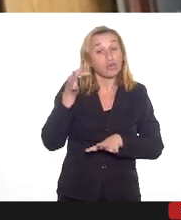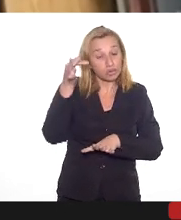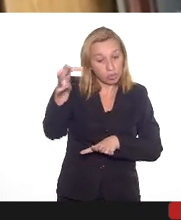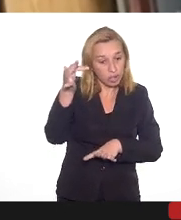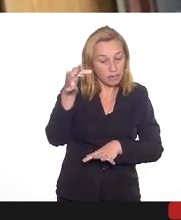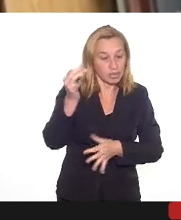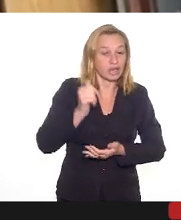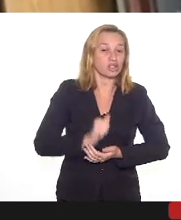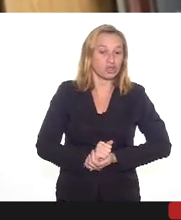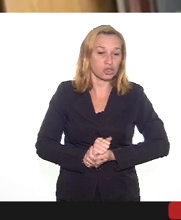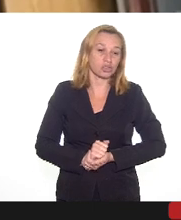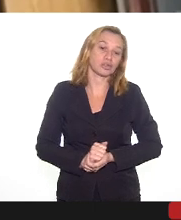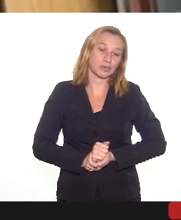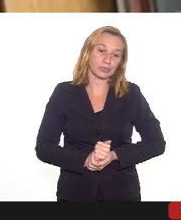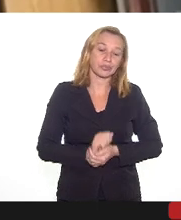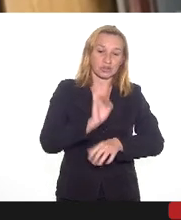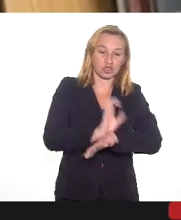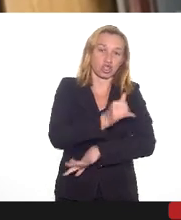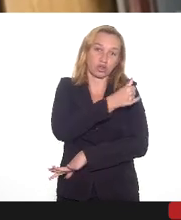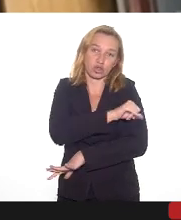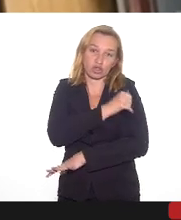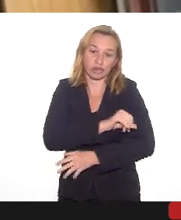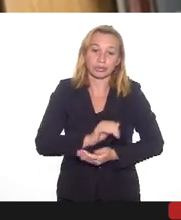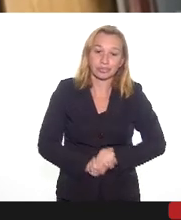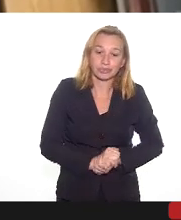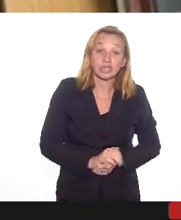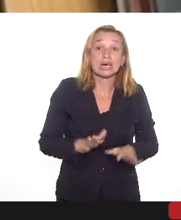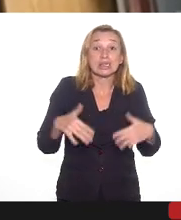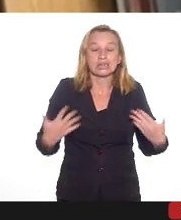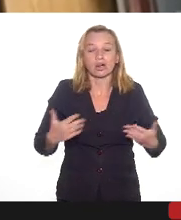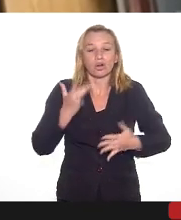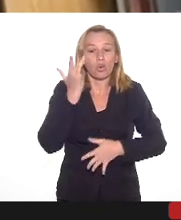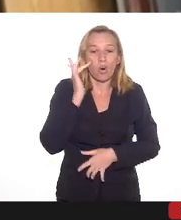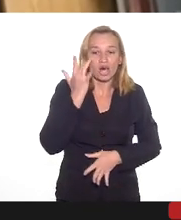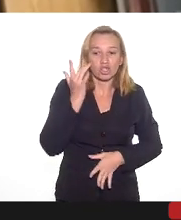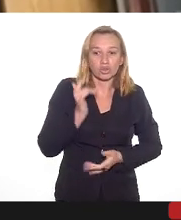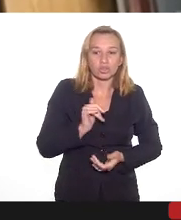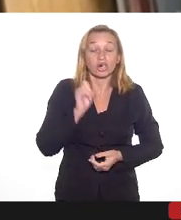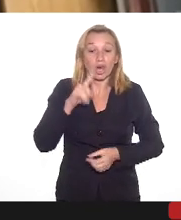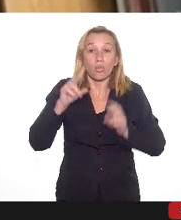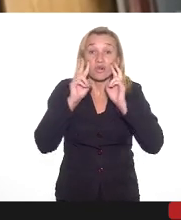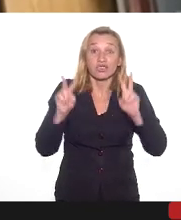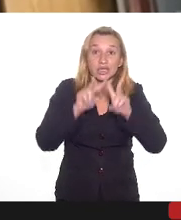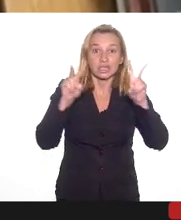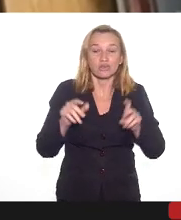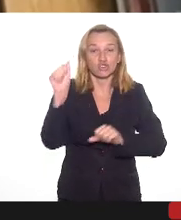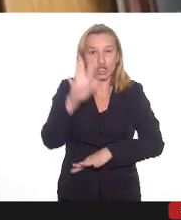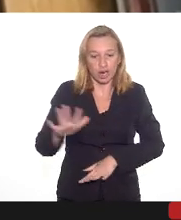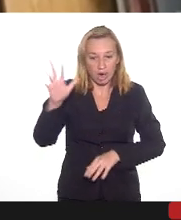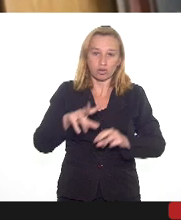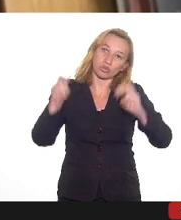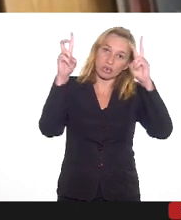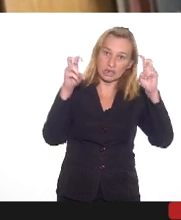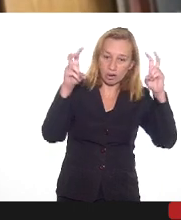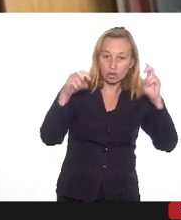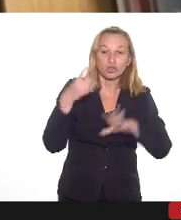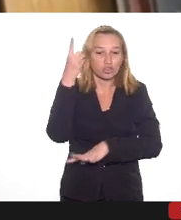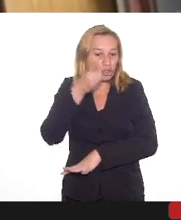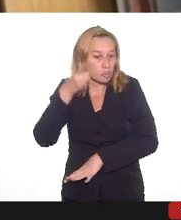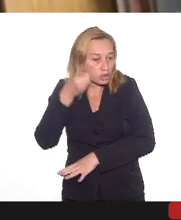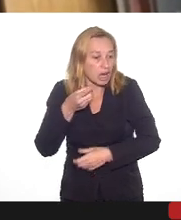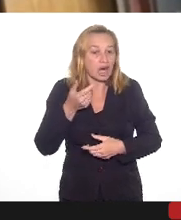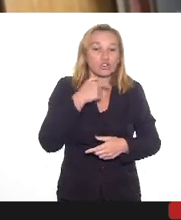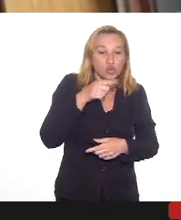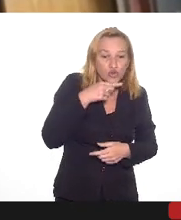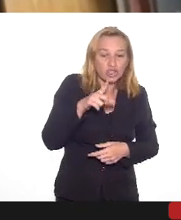do indeferimento desse pedido para o Estado do Rio de Janeiro. Então, assim, acho que esse é uma visão geral sobre esse assunto. Se os deputados tiverem